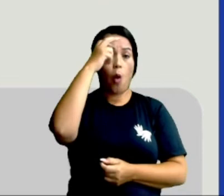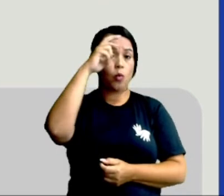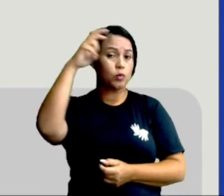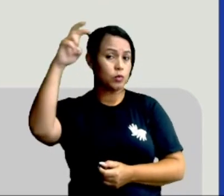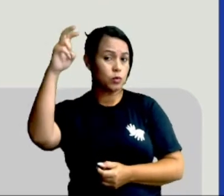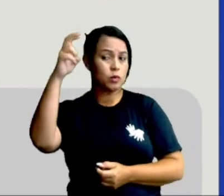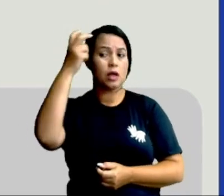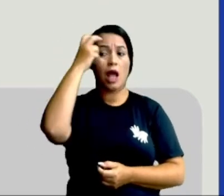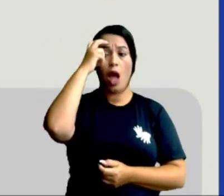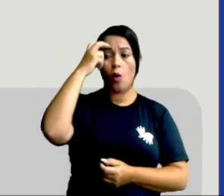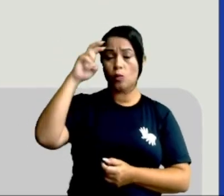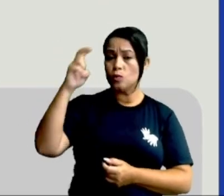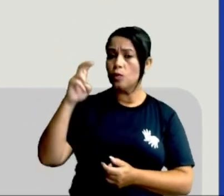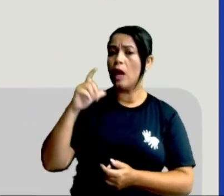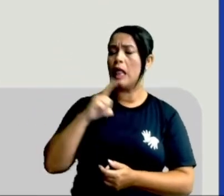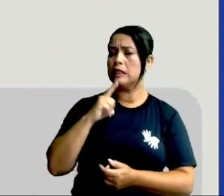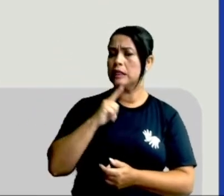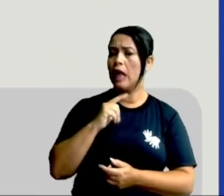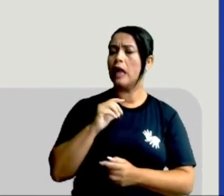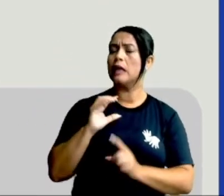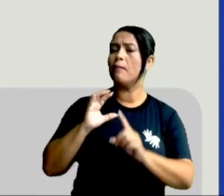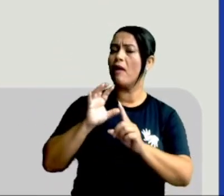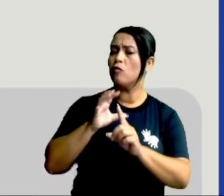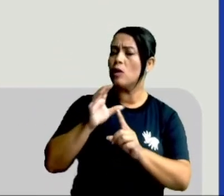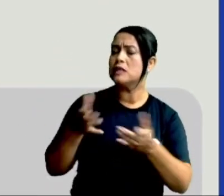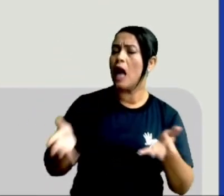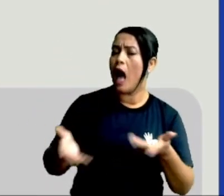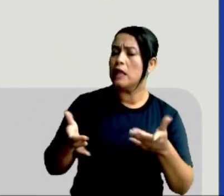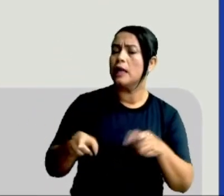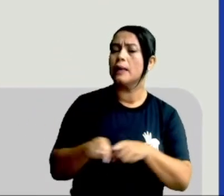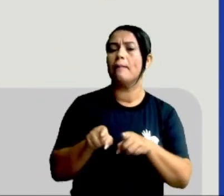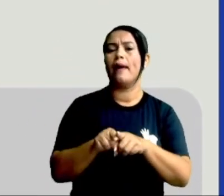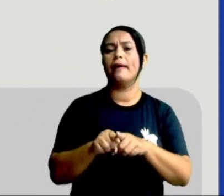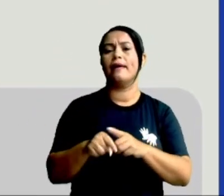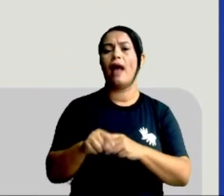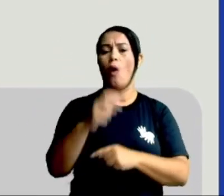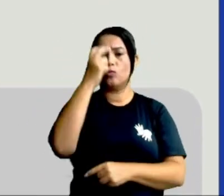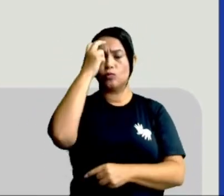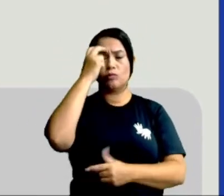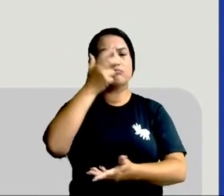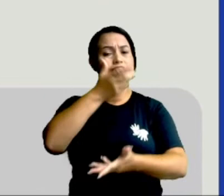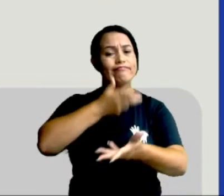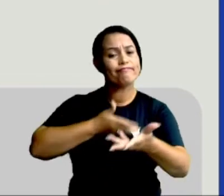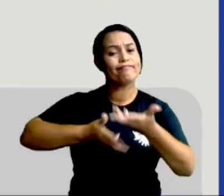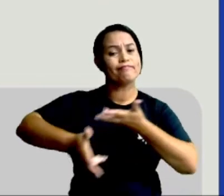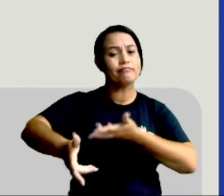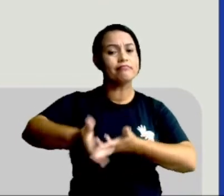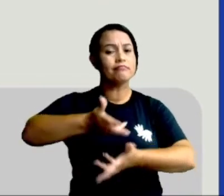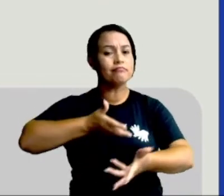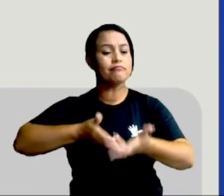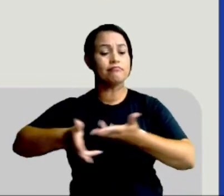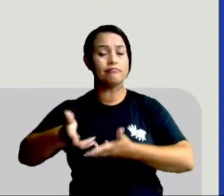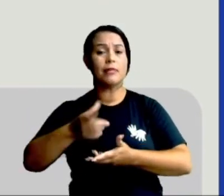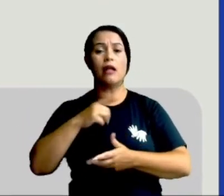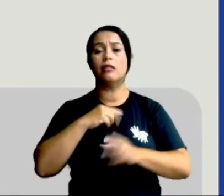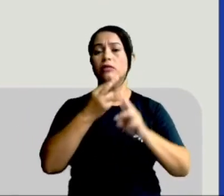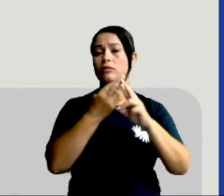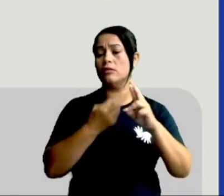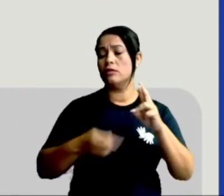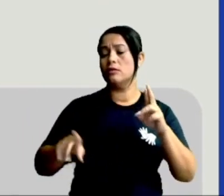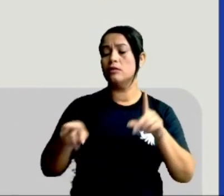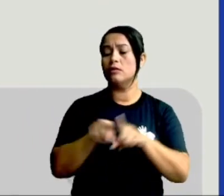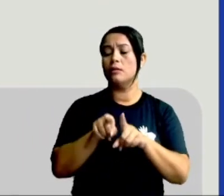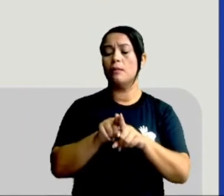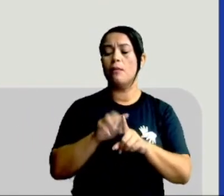seja, ela é influenciada pela cultura e influencia também a cultura daqueles que vivem em seu entorno. A religião